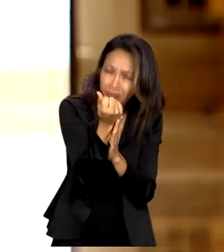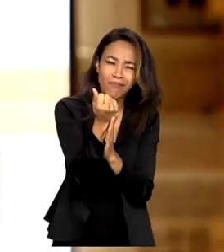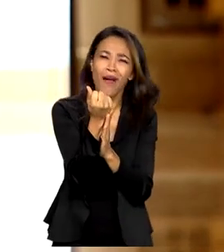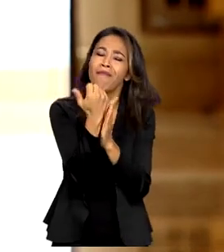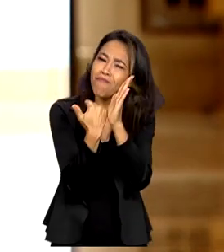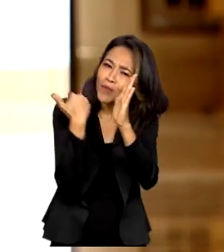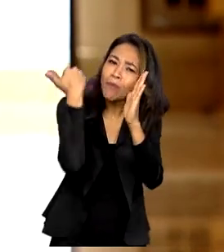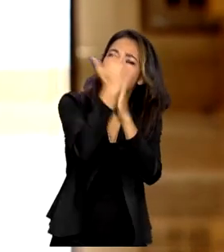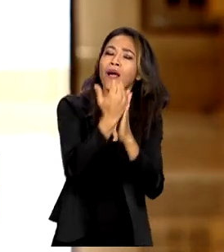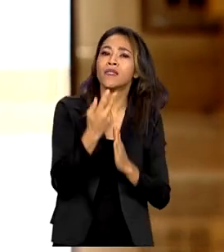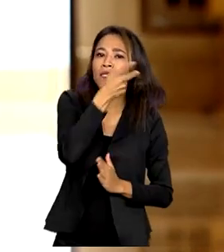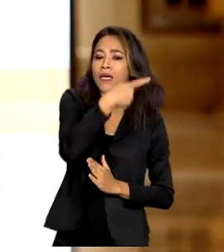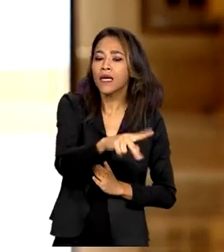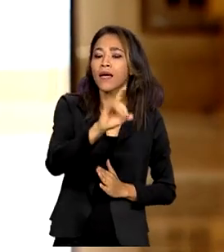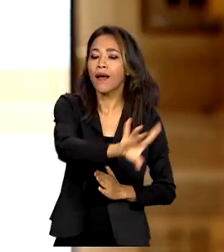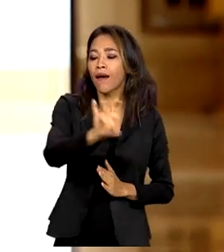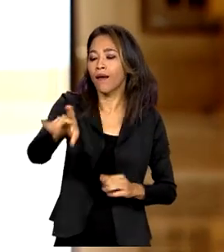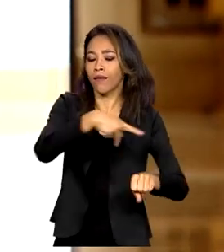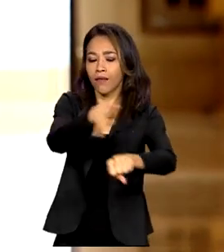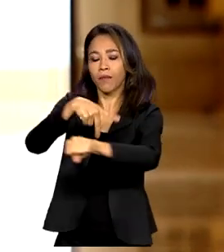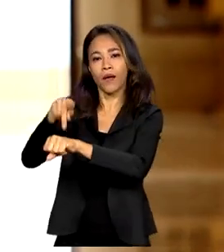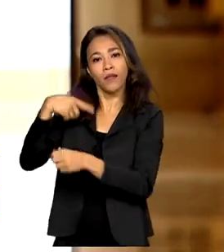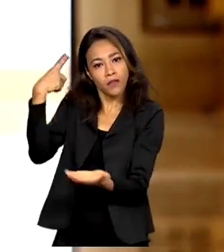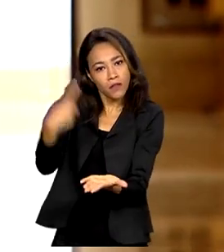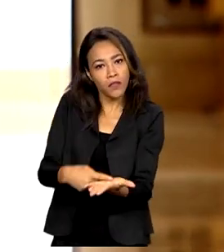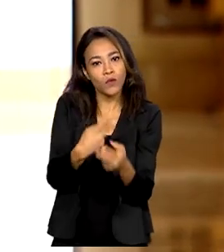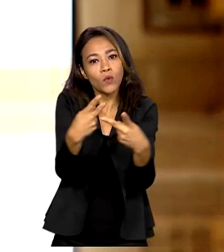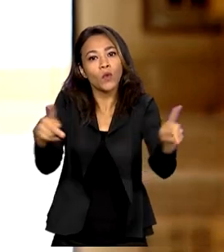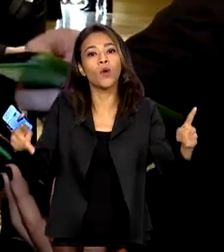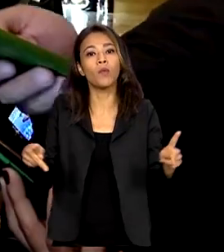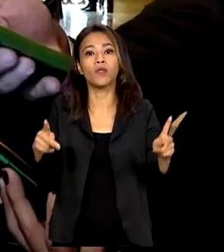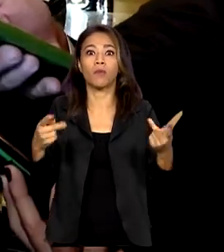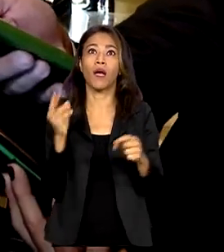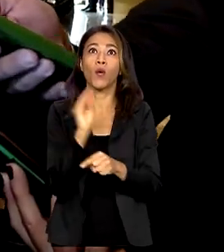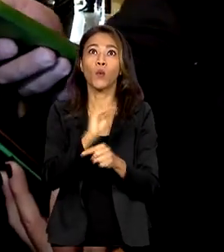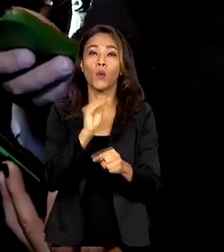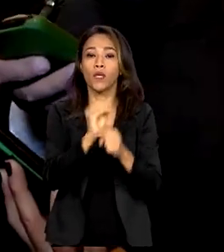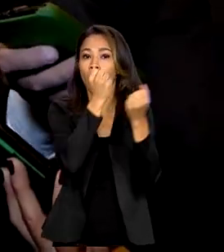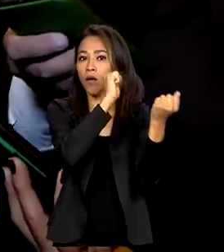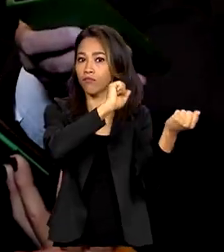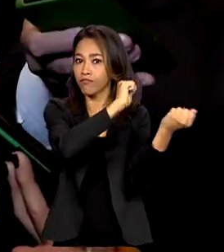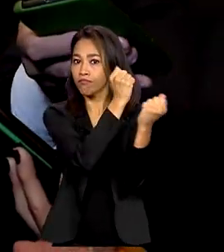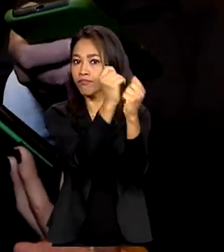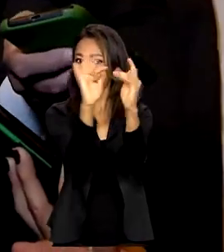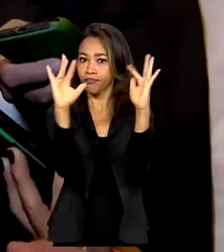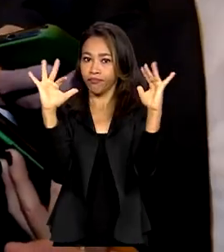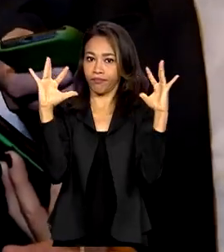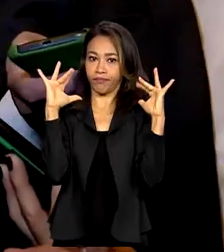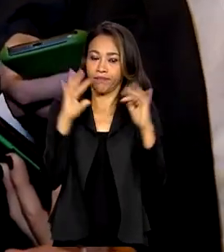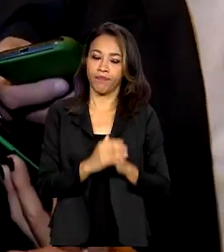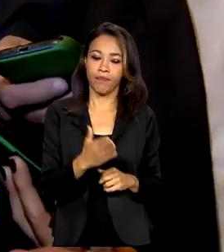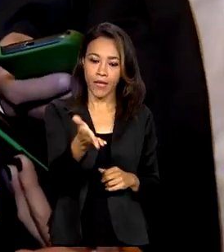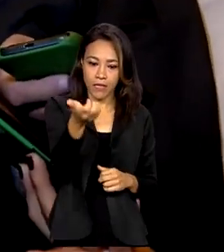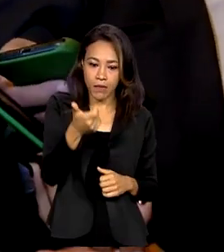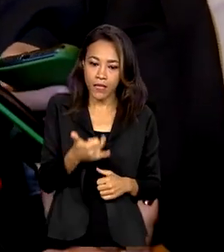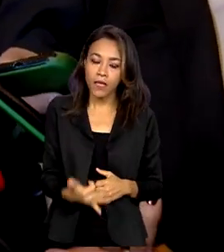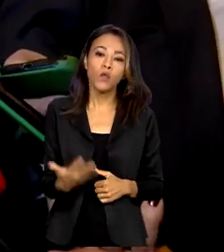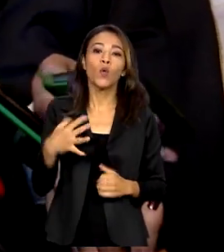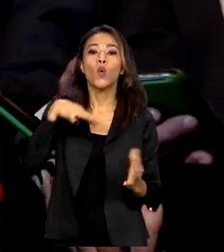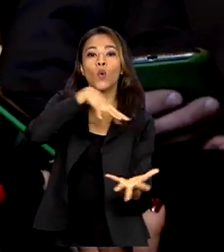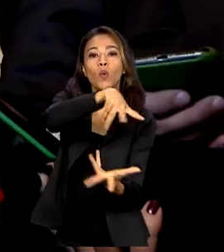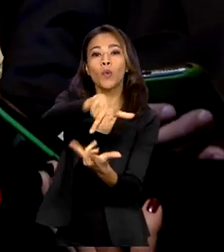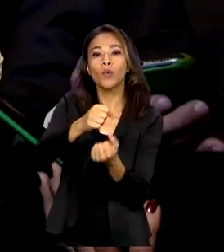cada nação faça sua parte para preservar o meio ambiente. O mundo industrializado precisa cumprir com a